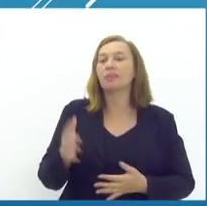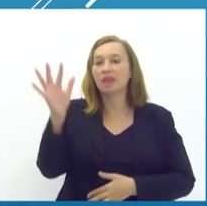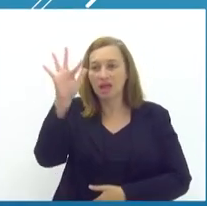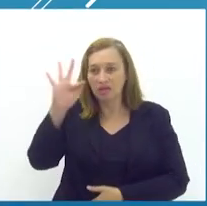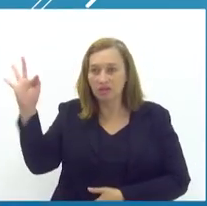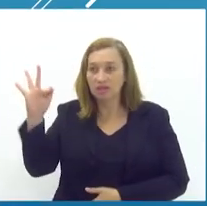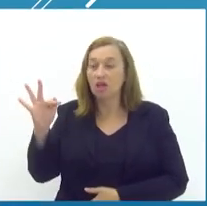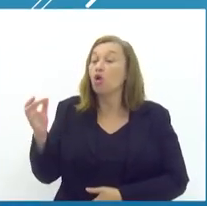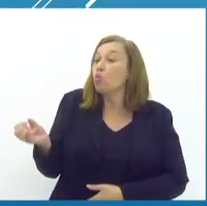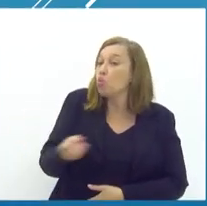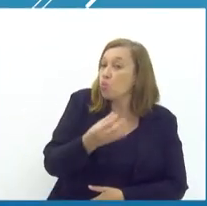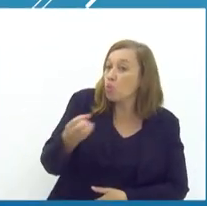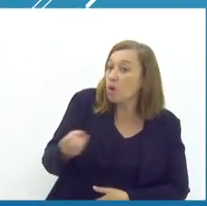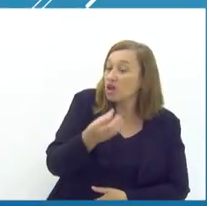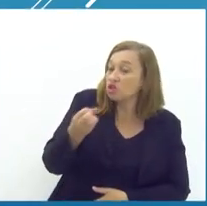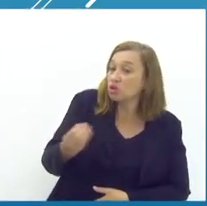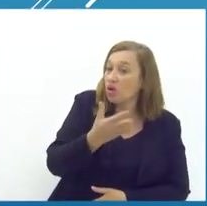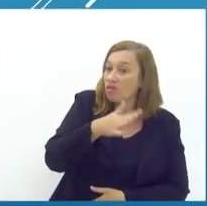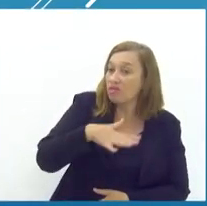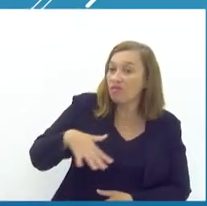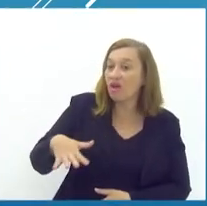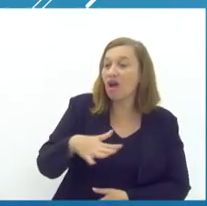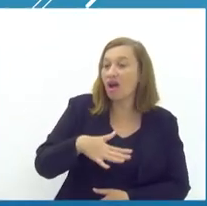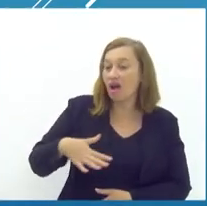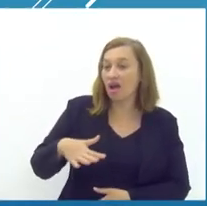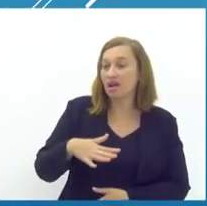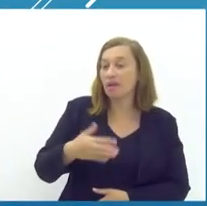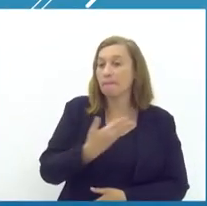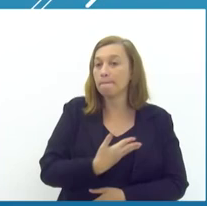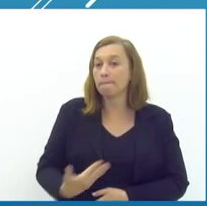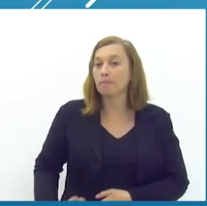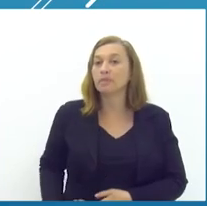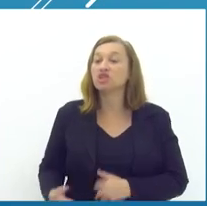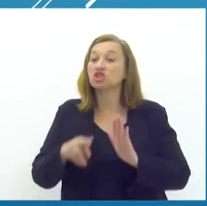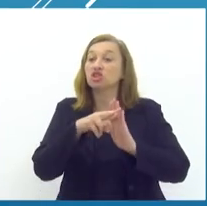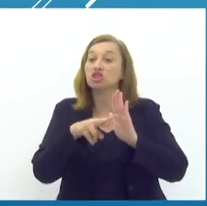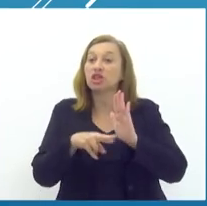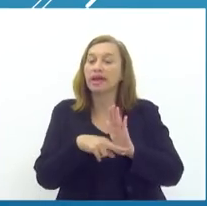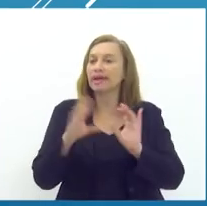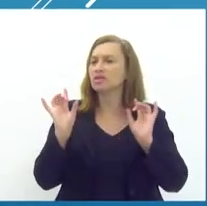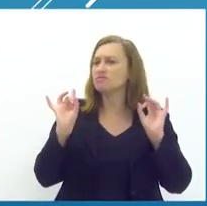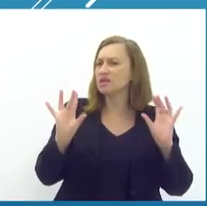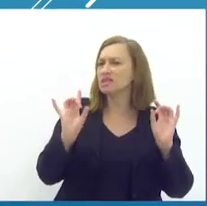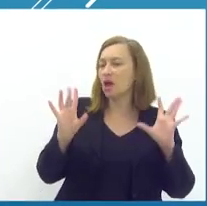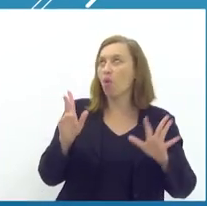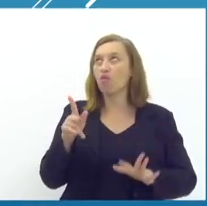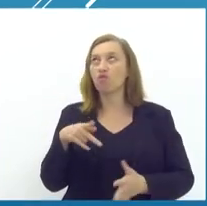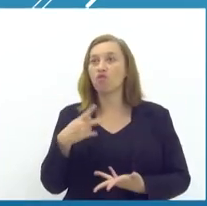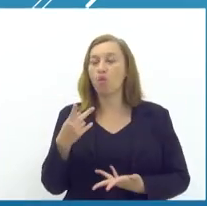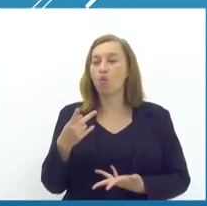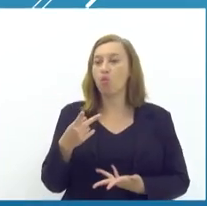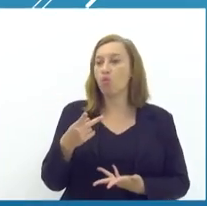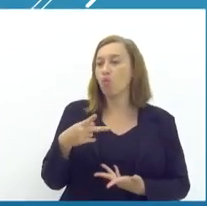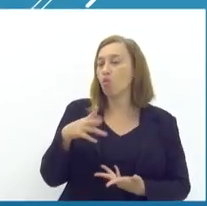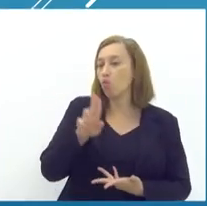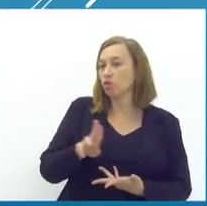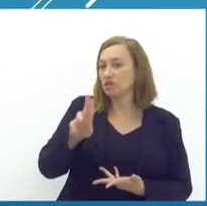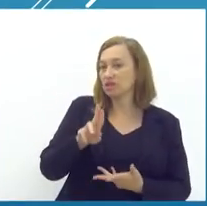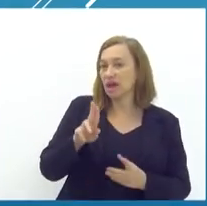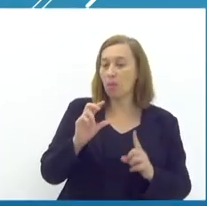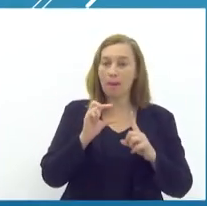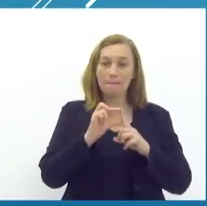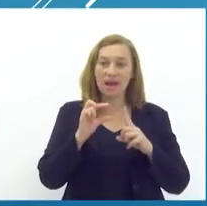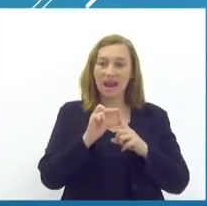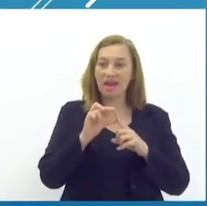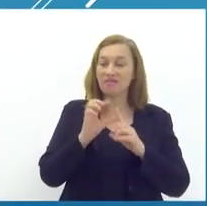uma nova entidade pública sobre Regime especial vou usar uma palavra Pernambucana Que